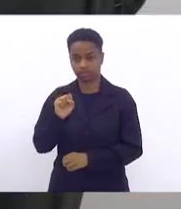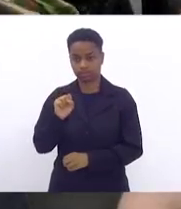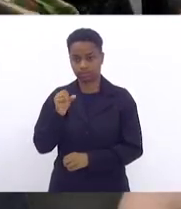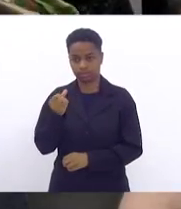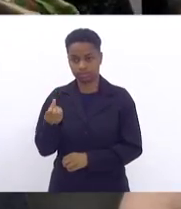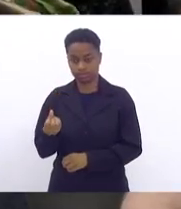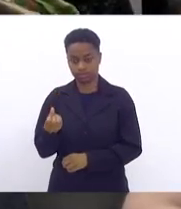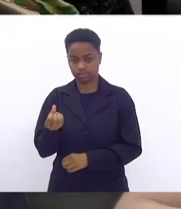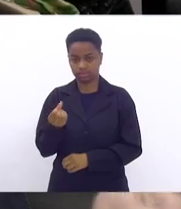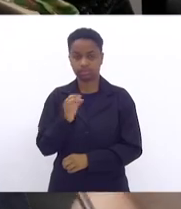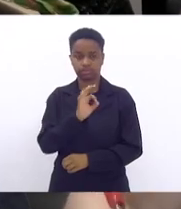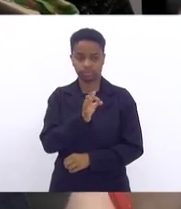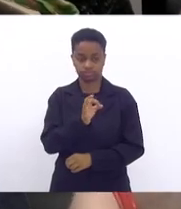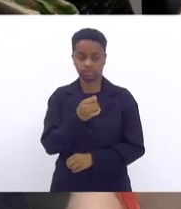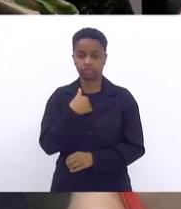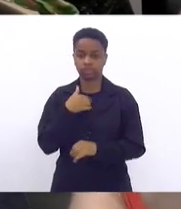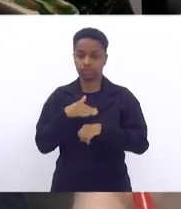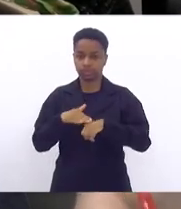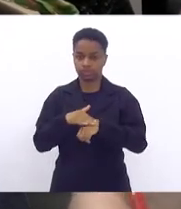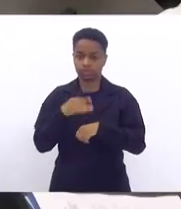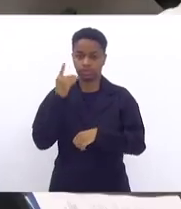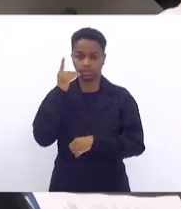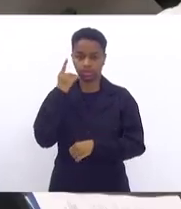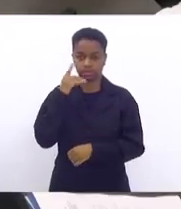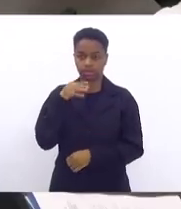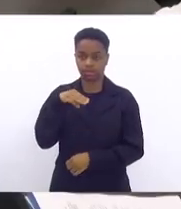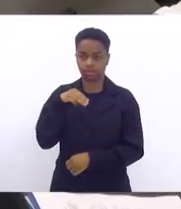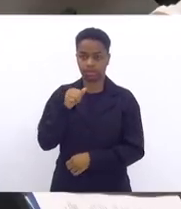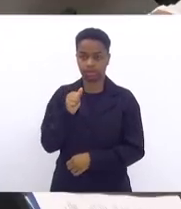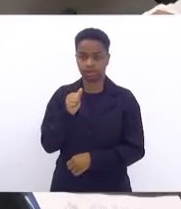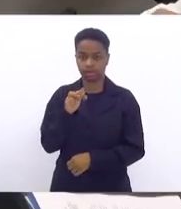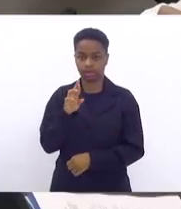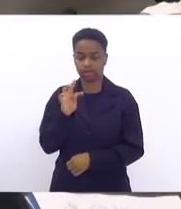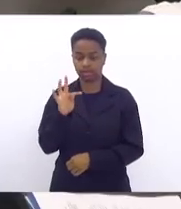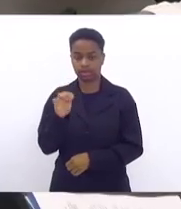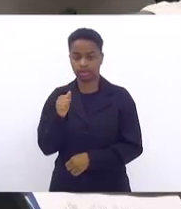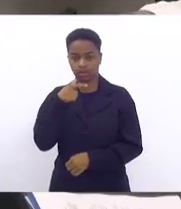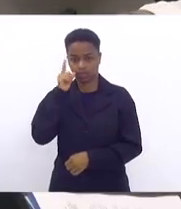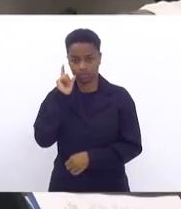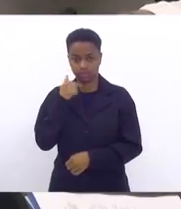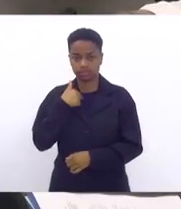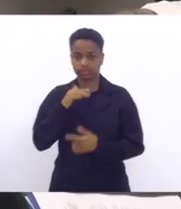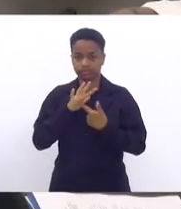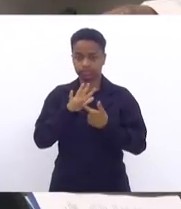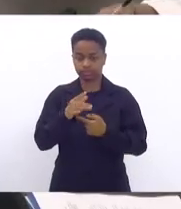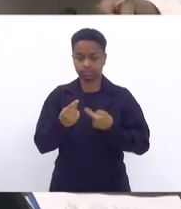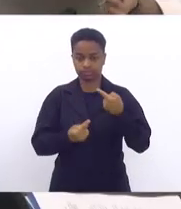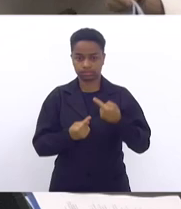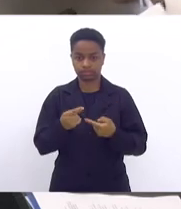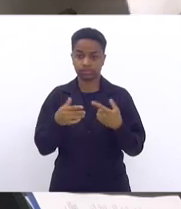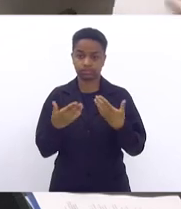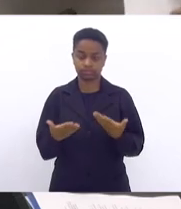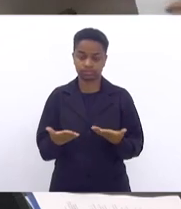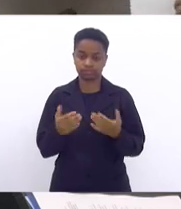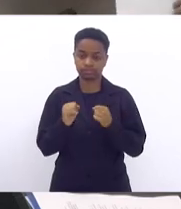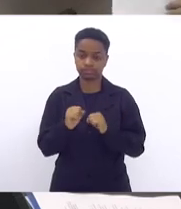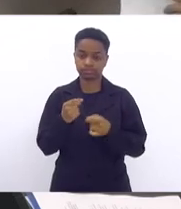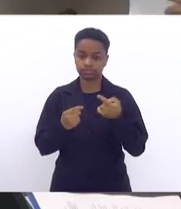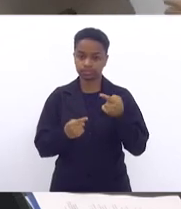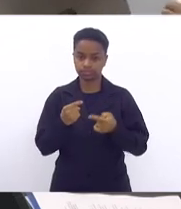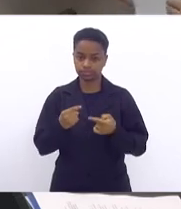8386? Isso. Eu conversei com a deputada Marta ontem, era o que eu traria aqui na discussão. Então, em